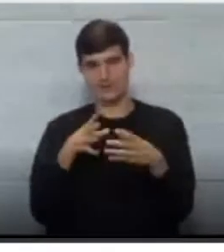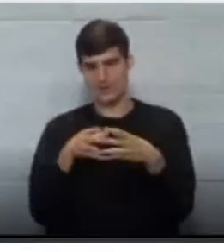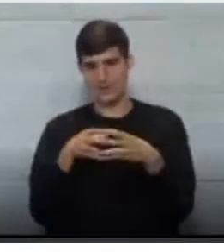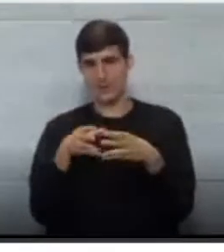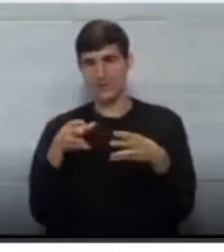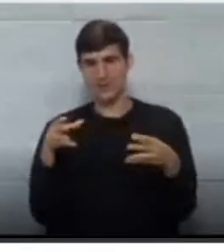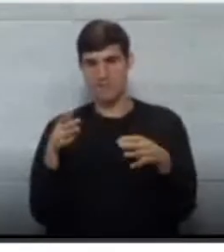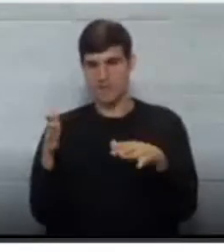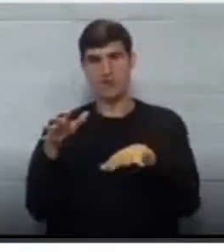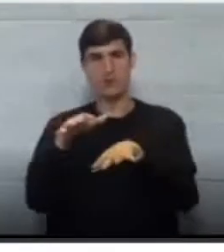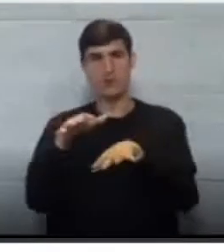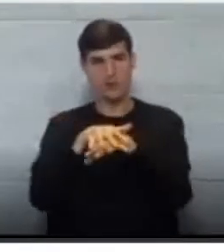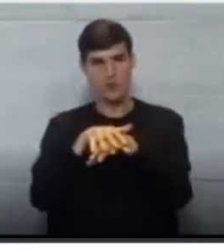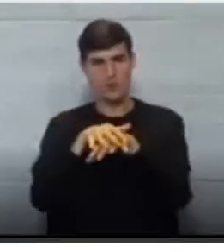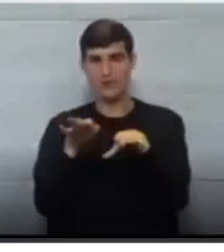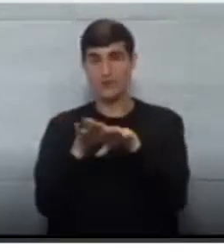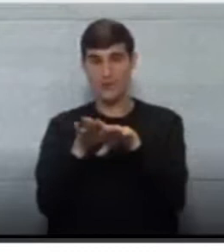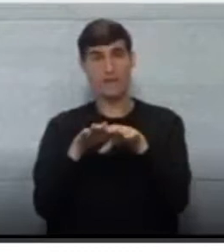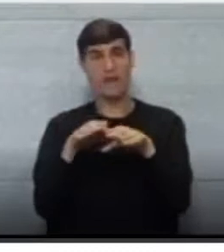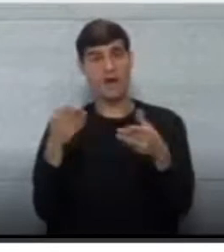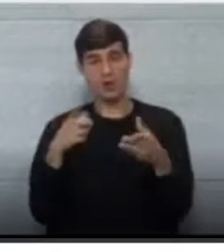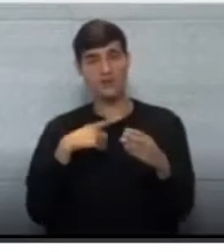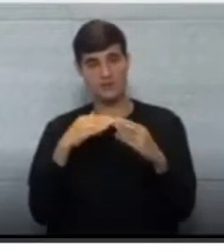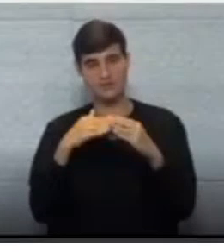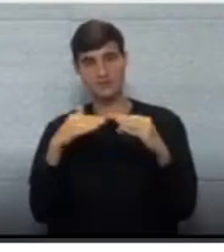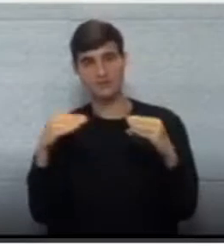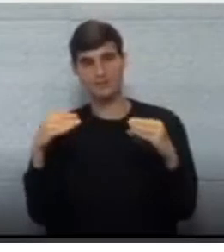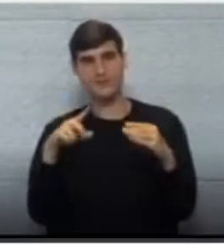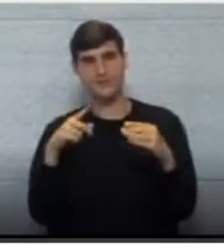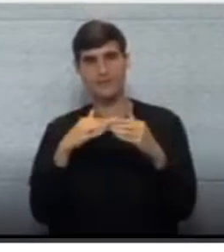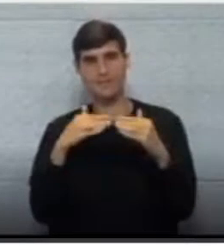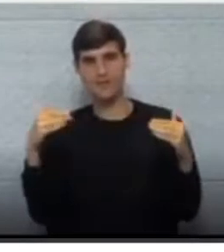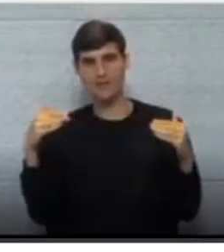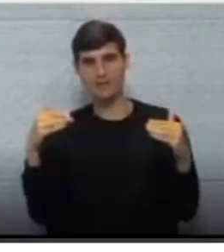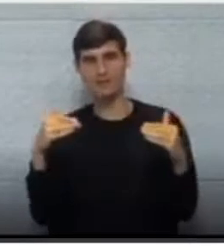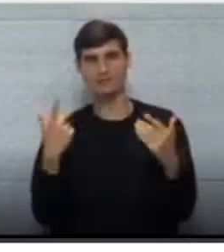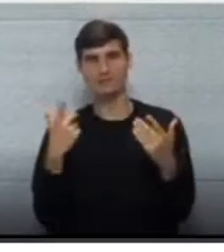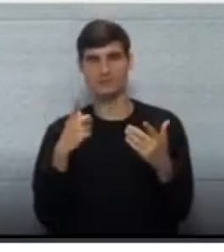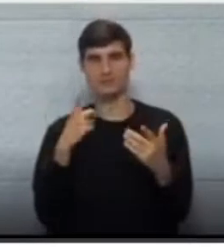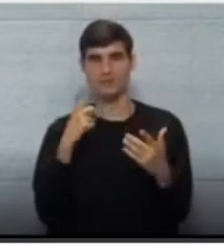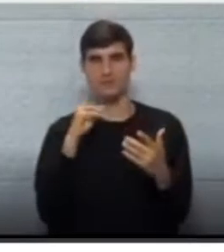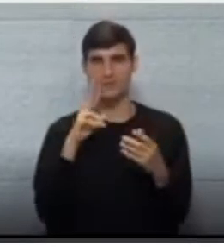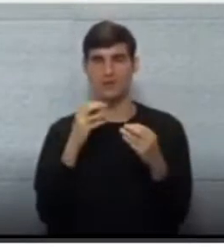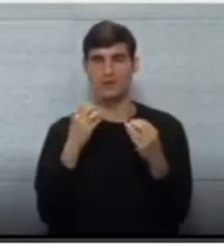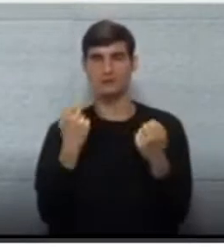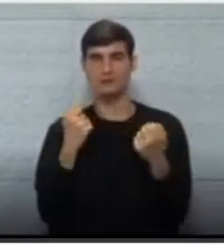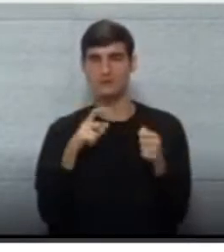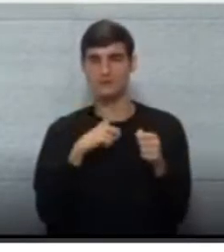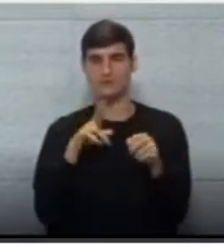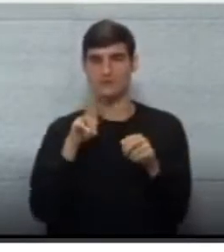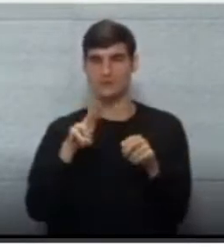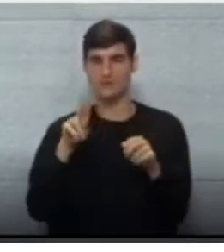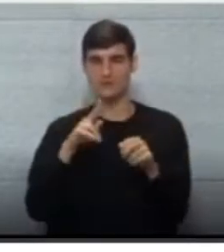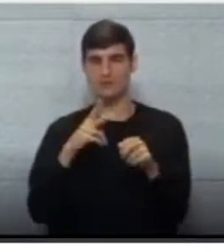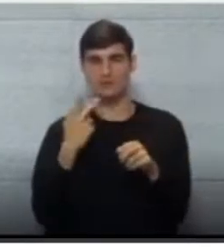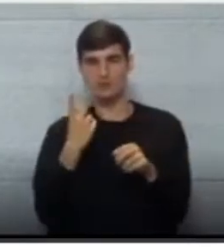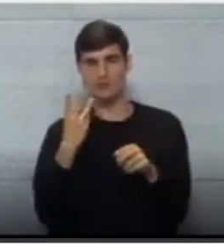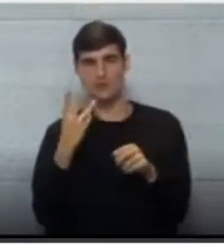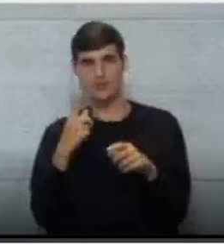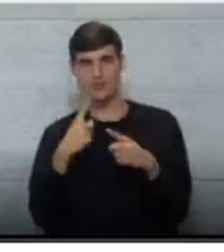crescimento tanto na superfície quanto no meio do meio de cultura. E por que isso deve ser utilizado algumas vezes? Muitos